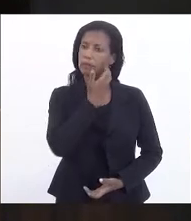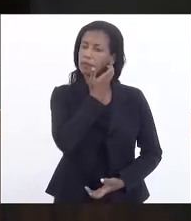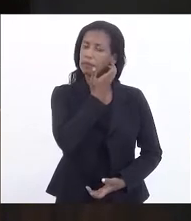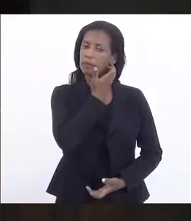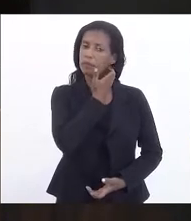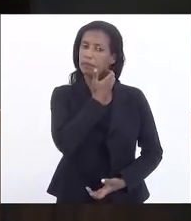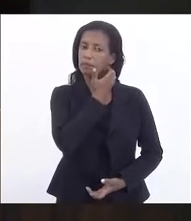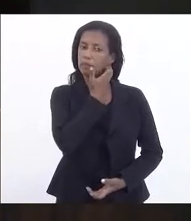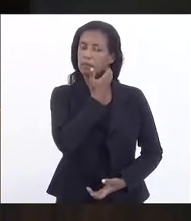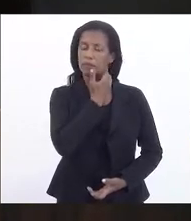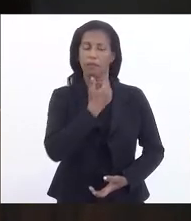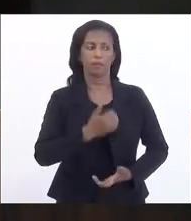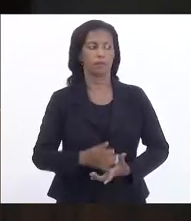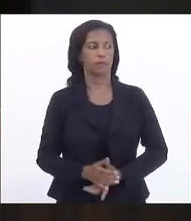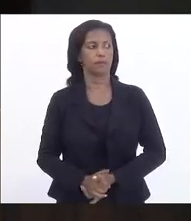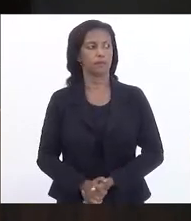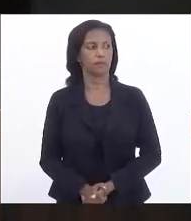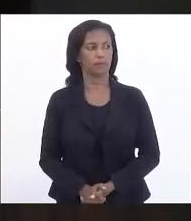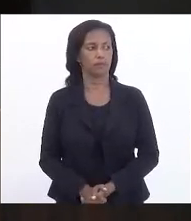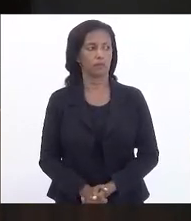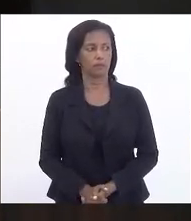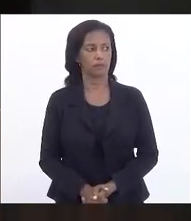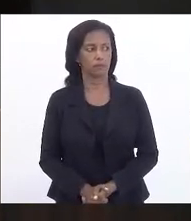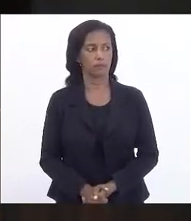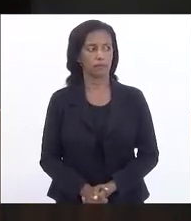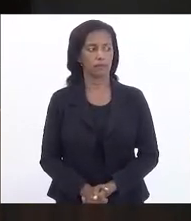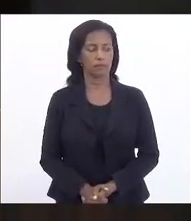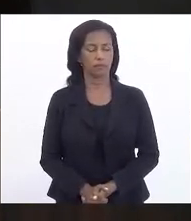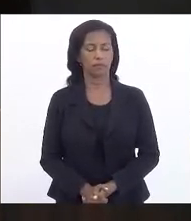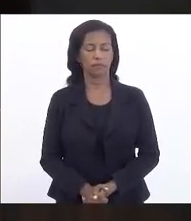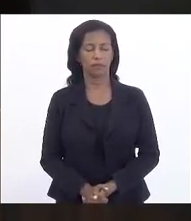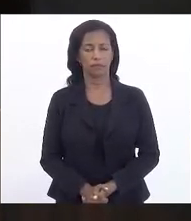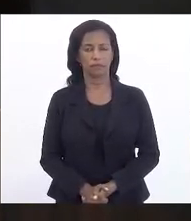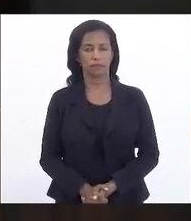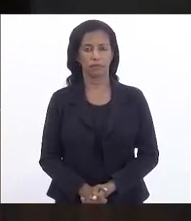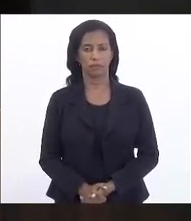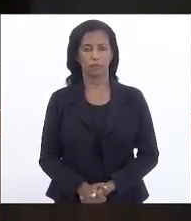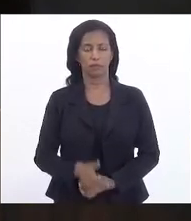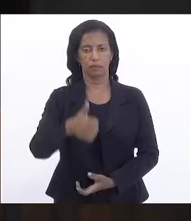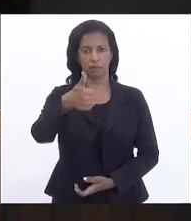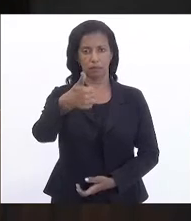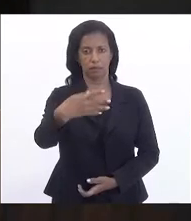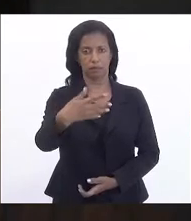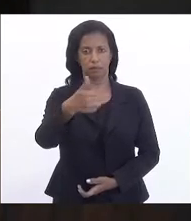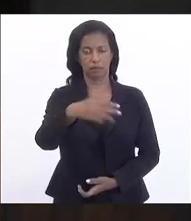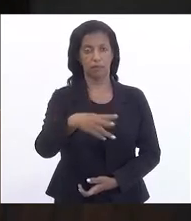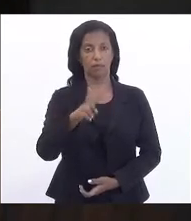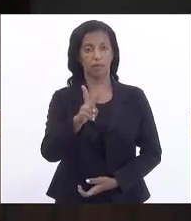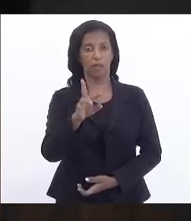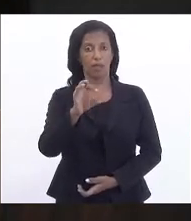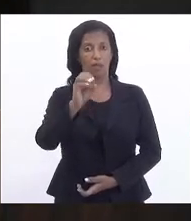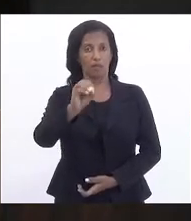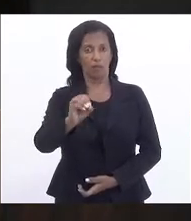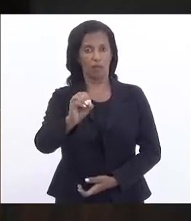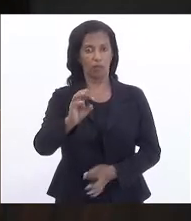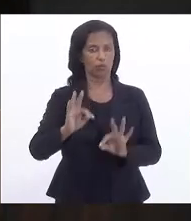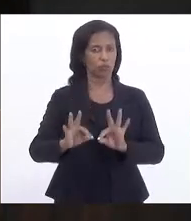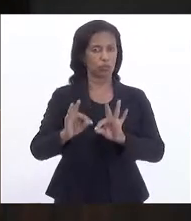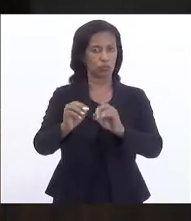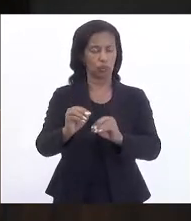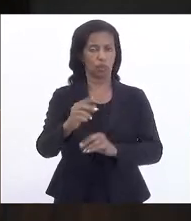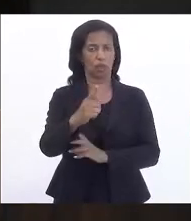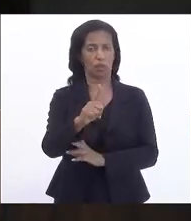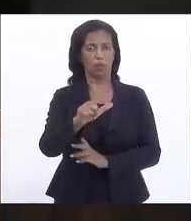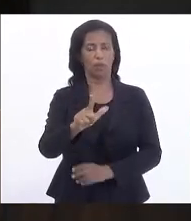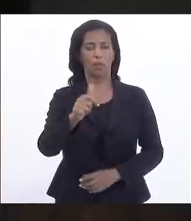vamos deixar mantido o veto só o que acordou décimo quarto veto total após a projeção de lei